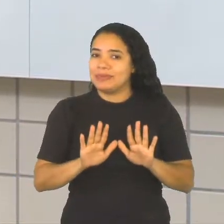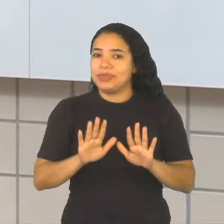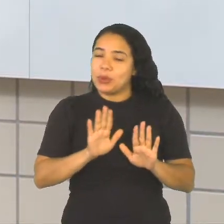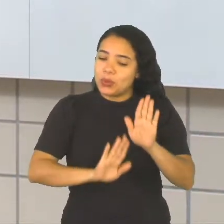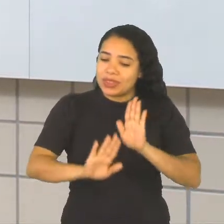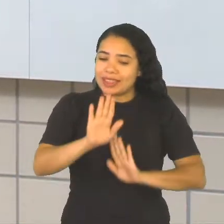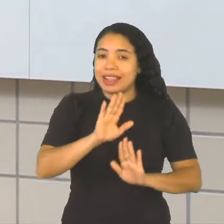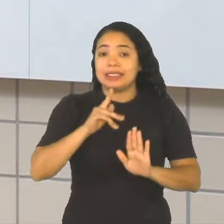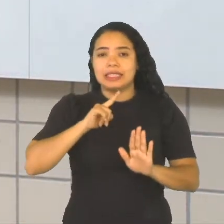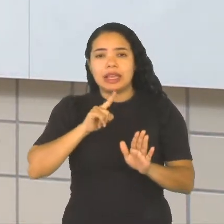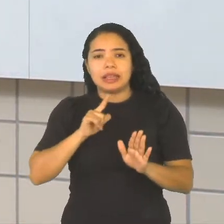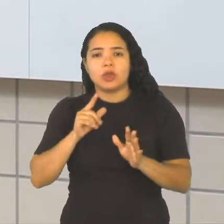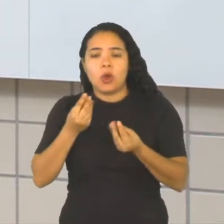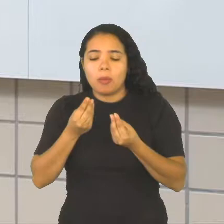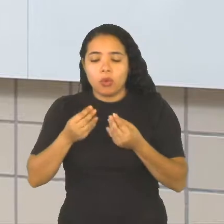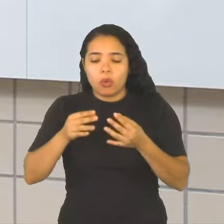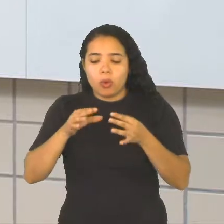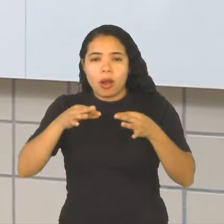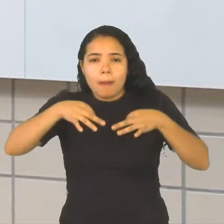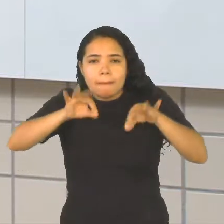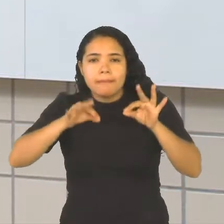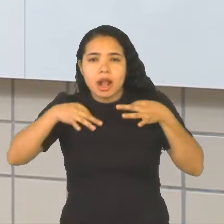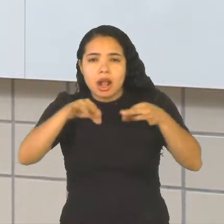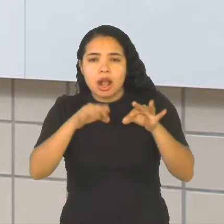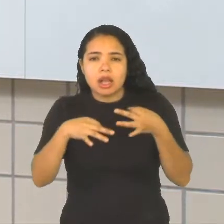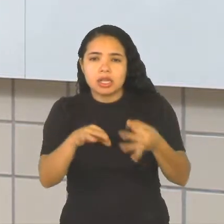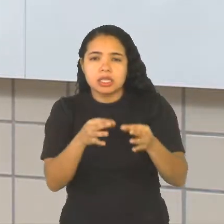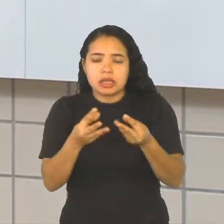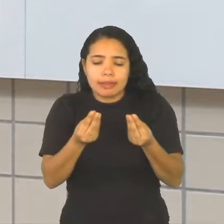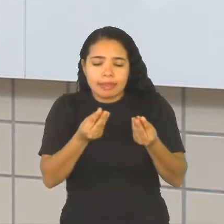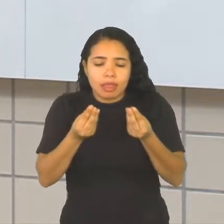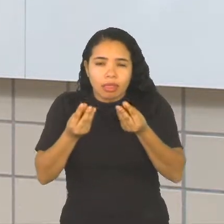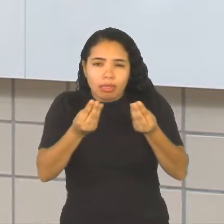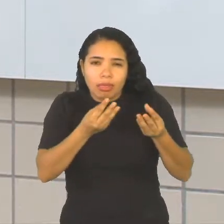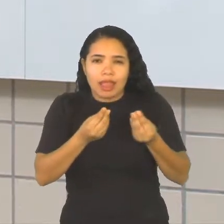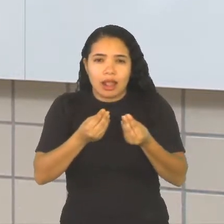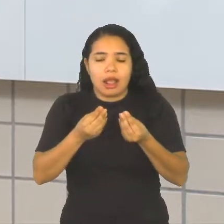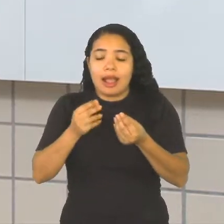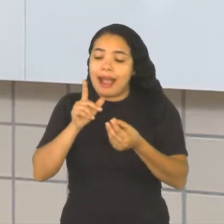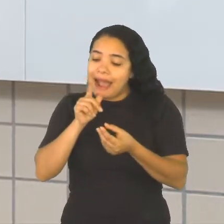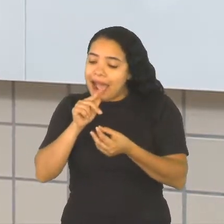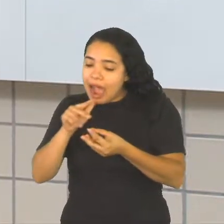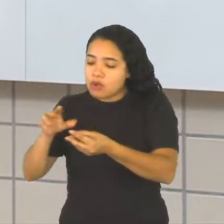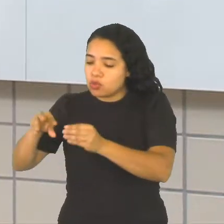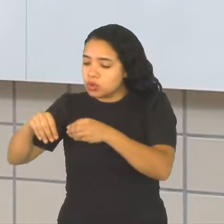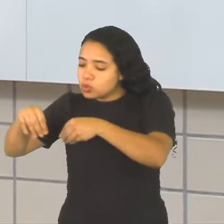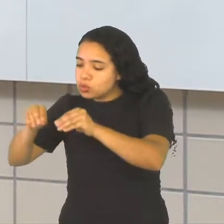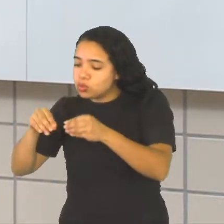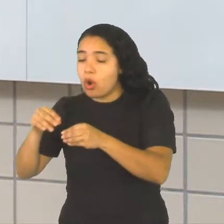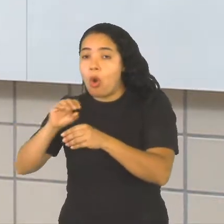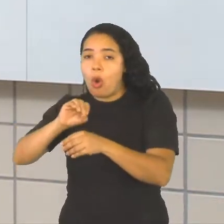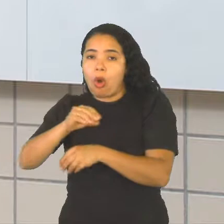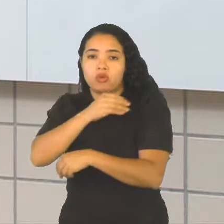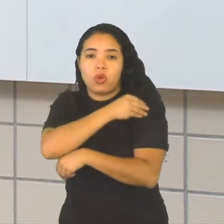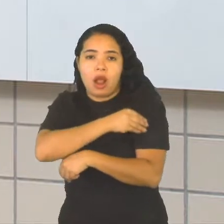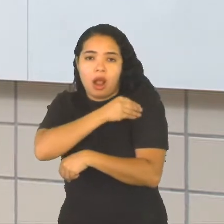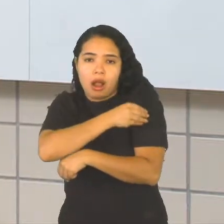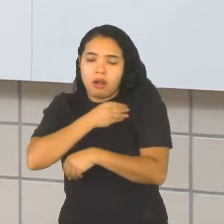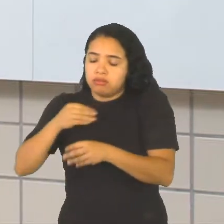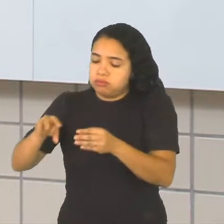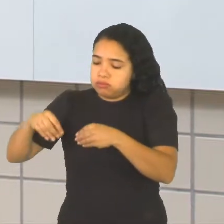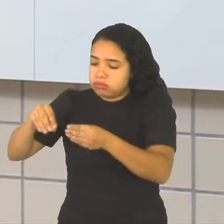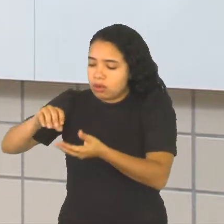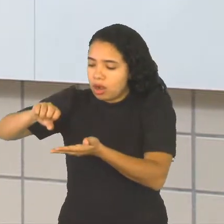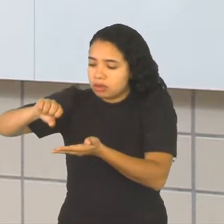daquelas que ficam superficiais ali, né? Ou a gente pega um paninho, molha um pouquinho ali com álcool e